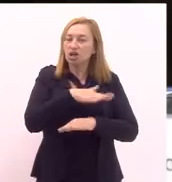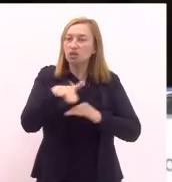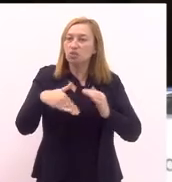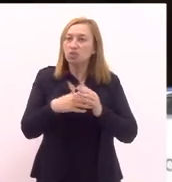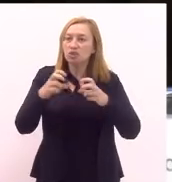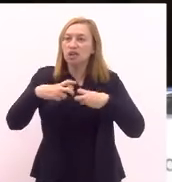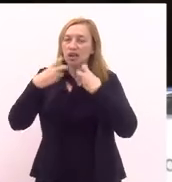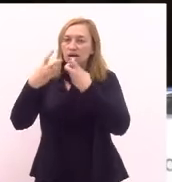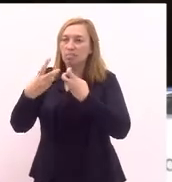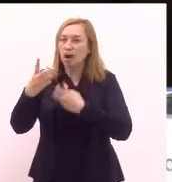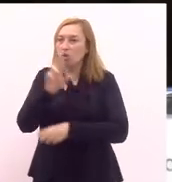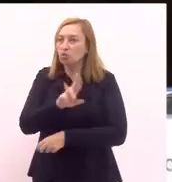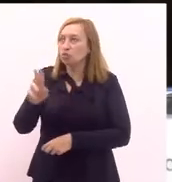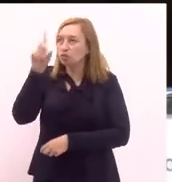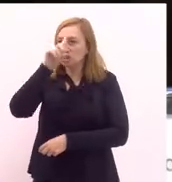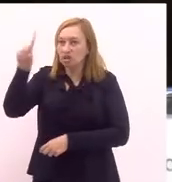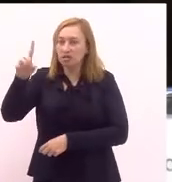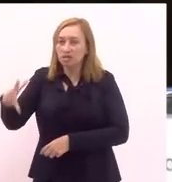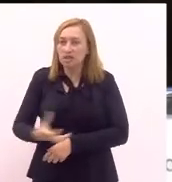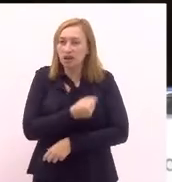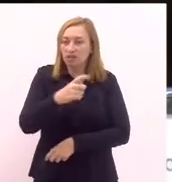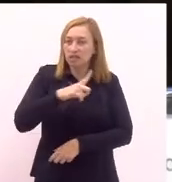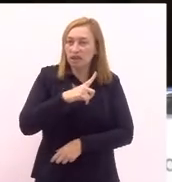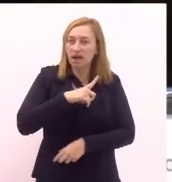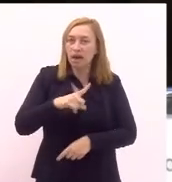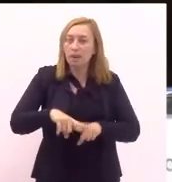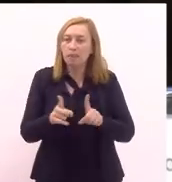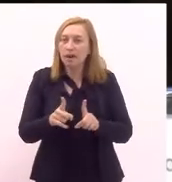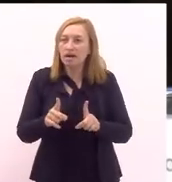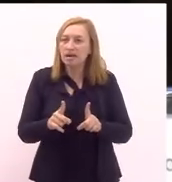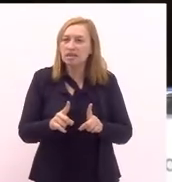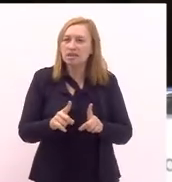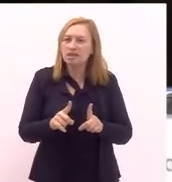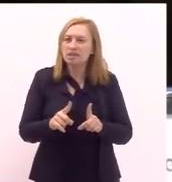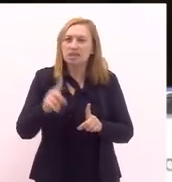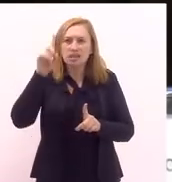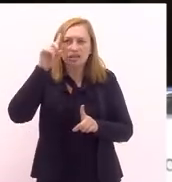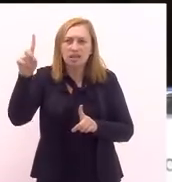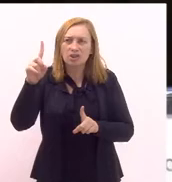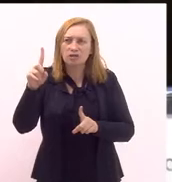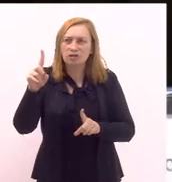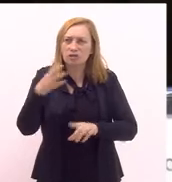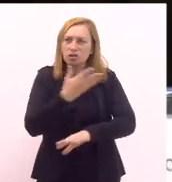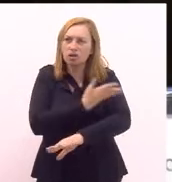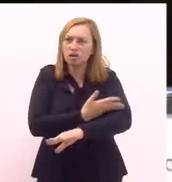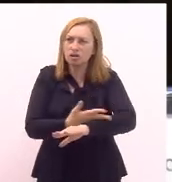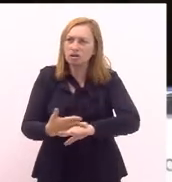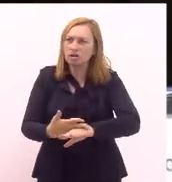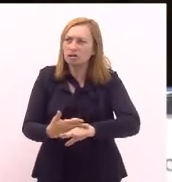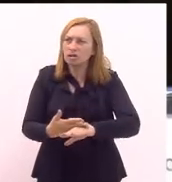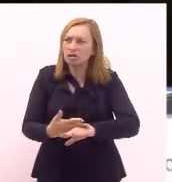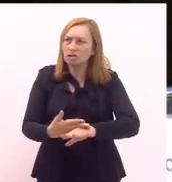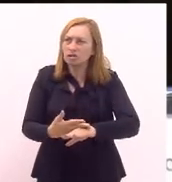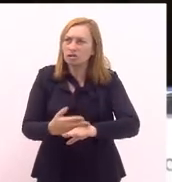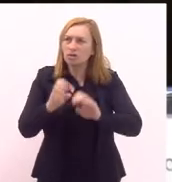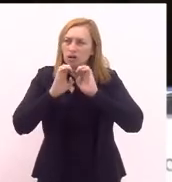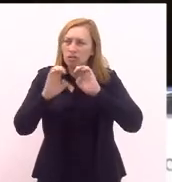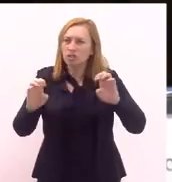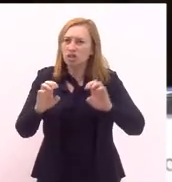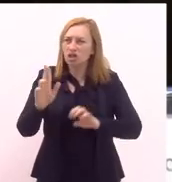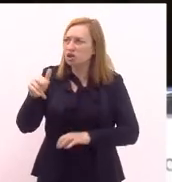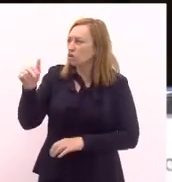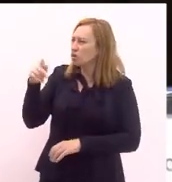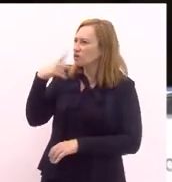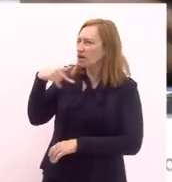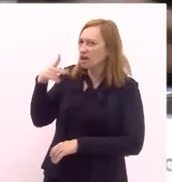será salvo mas apropriação de Deus na verdade a ação do Deus Branco porque o Evangélico Nunca diria